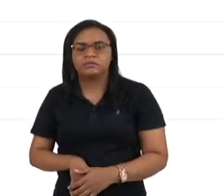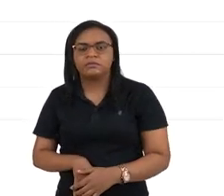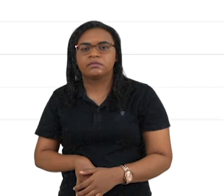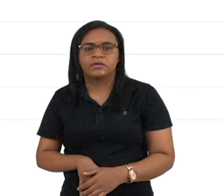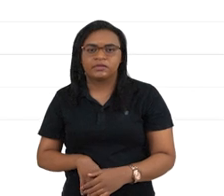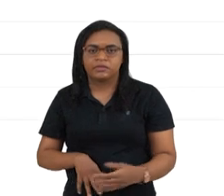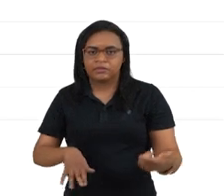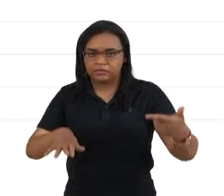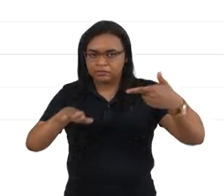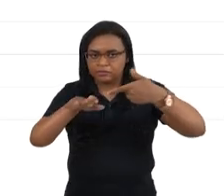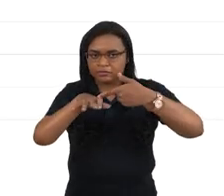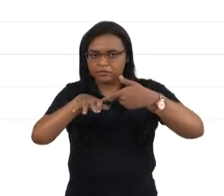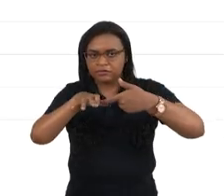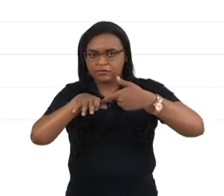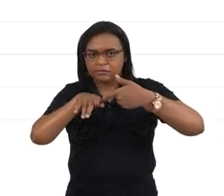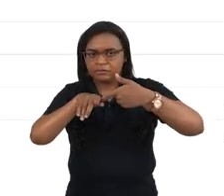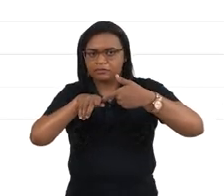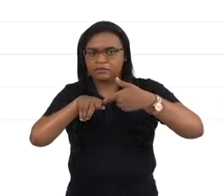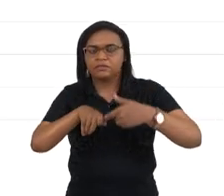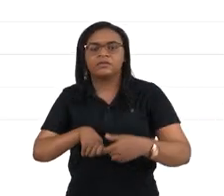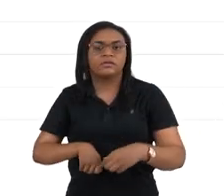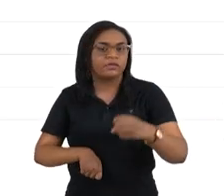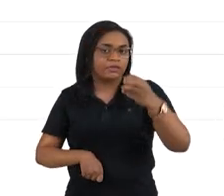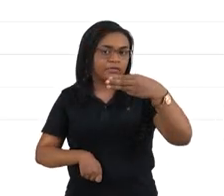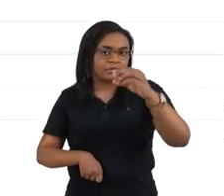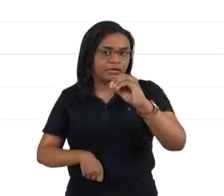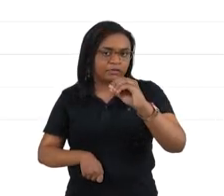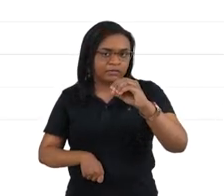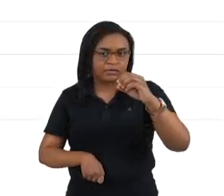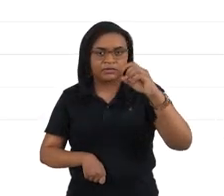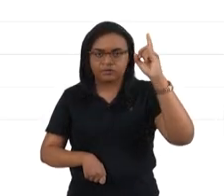de combustível em 30 dias,